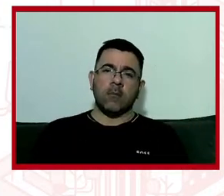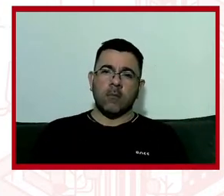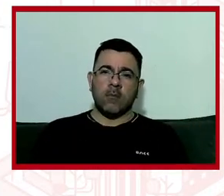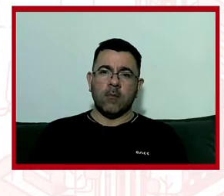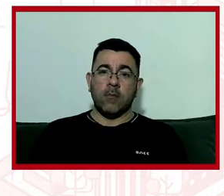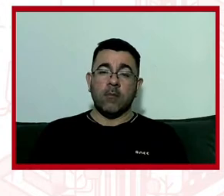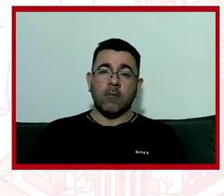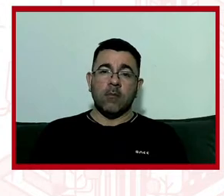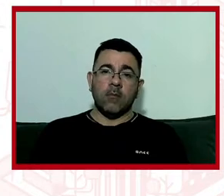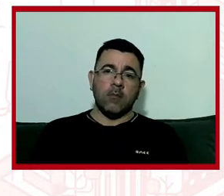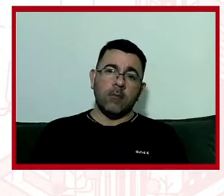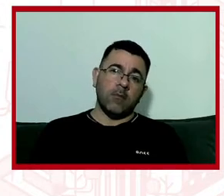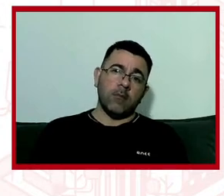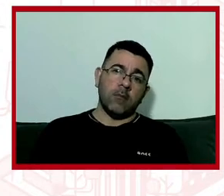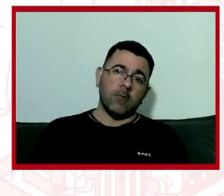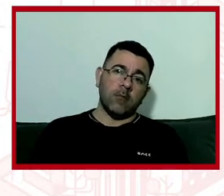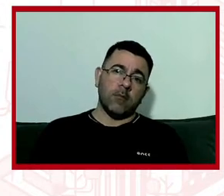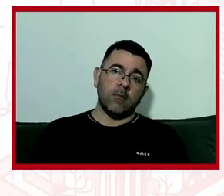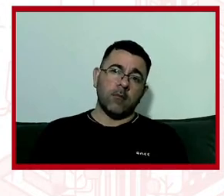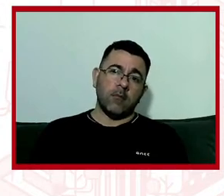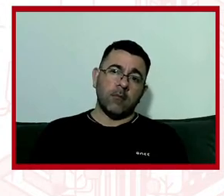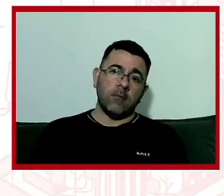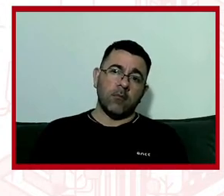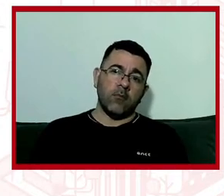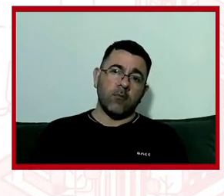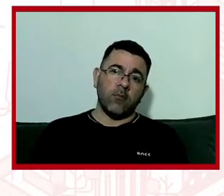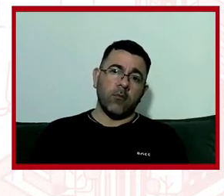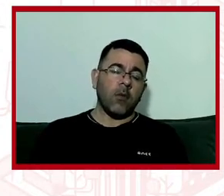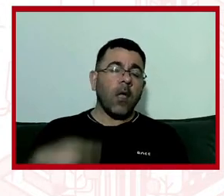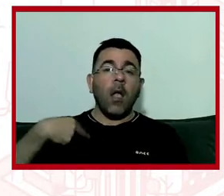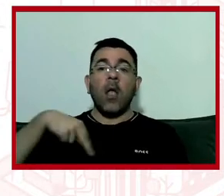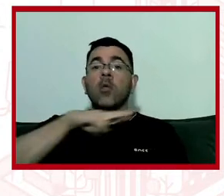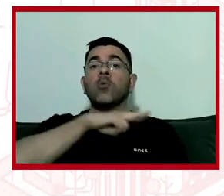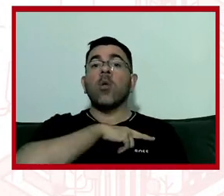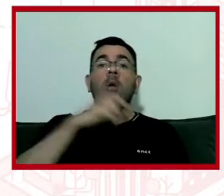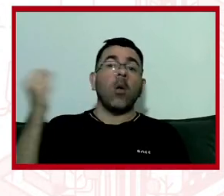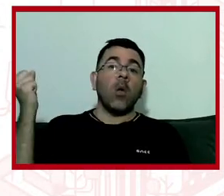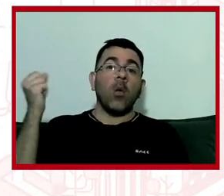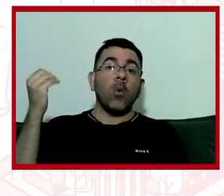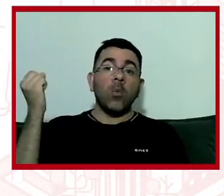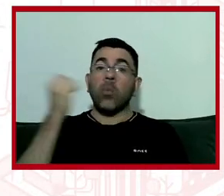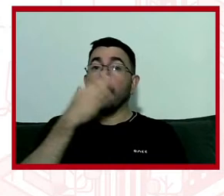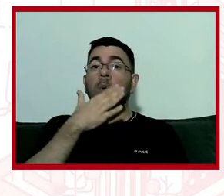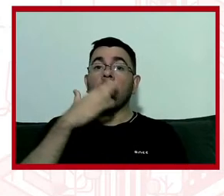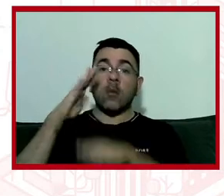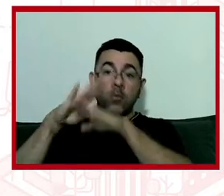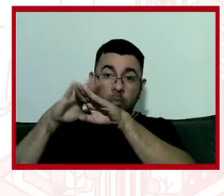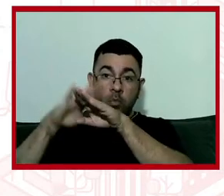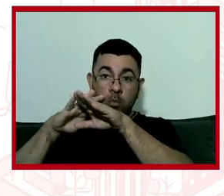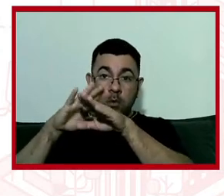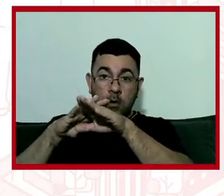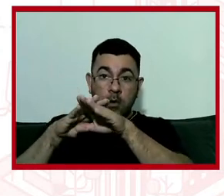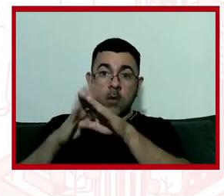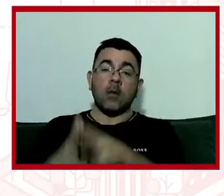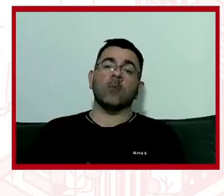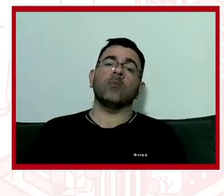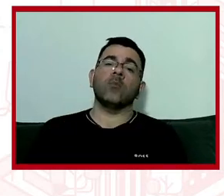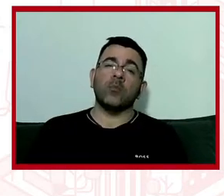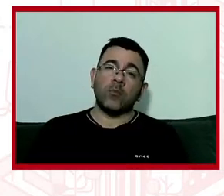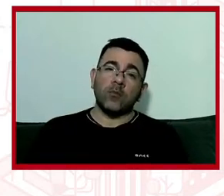Leon só falar uma novidade aqui também que a gente tá fazendo eu eu tô fazendo